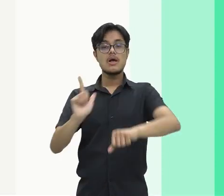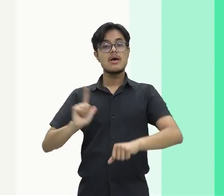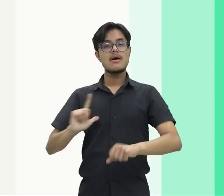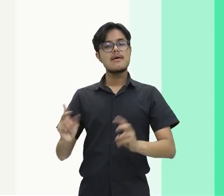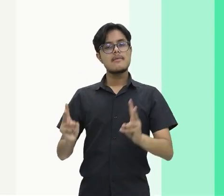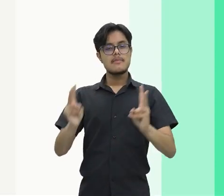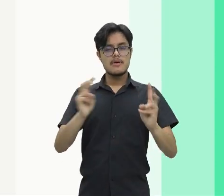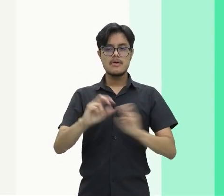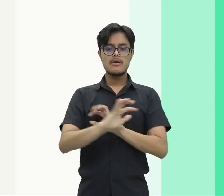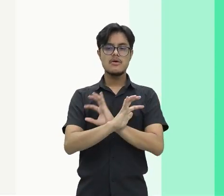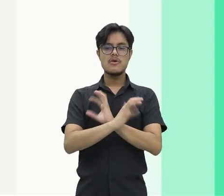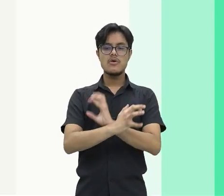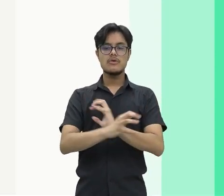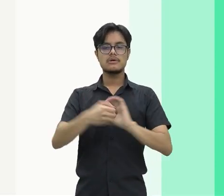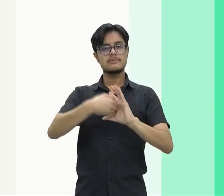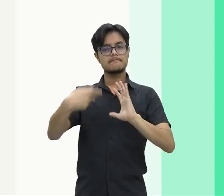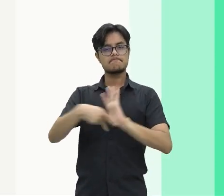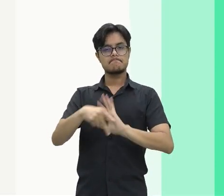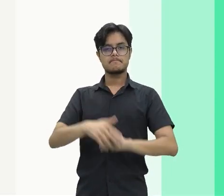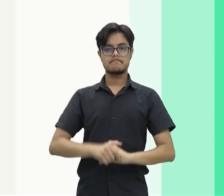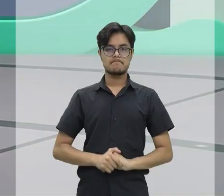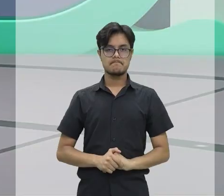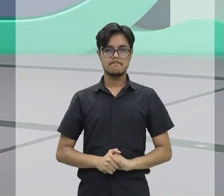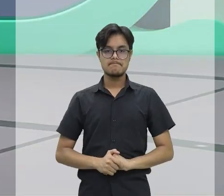observar um pouco mais aí da estrutura do osso.